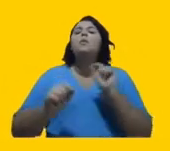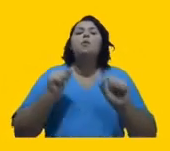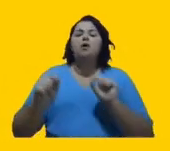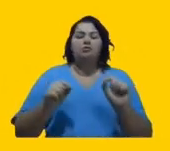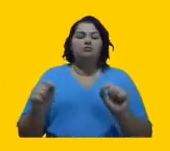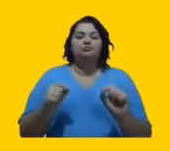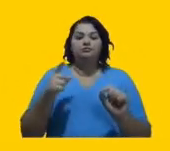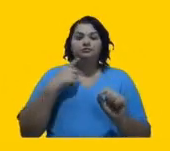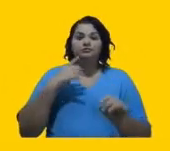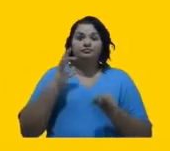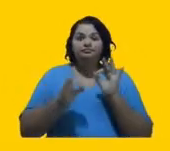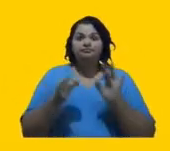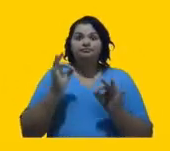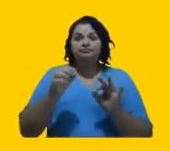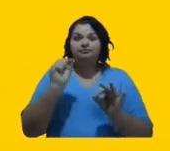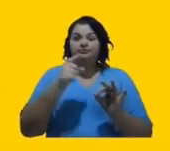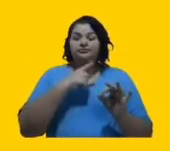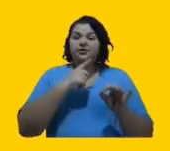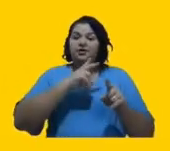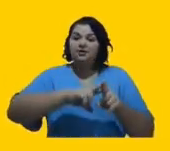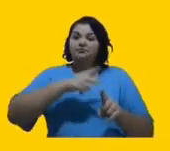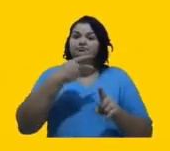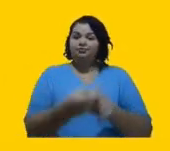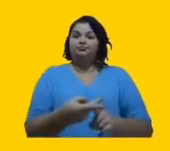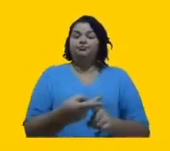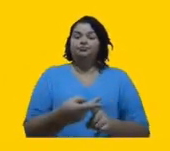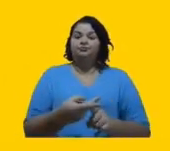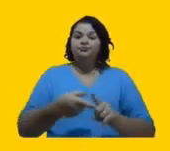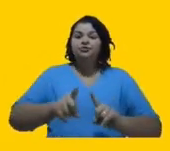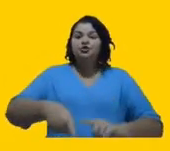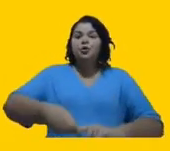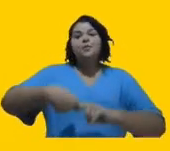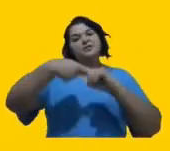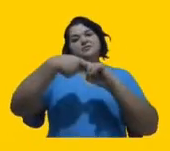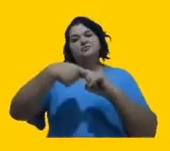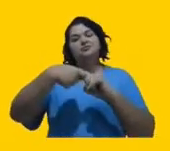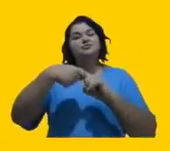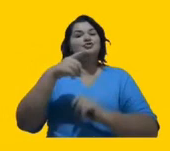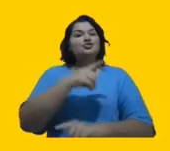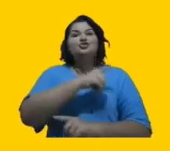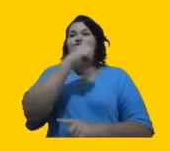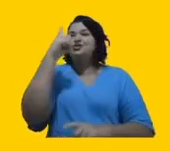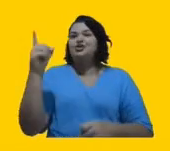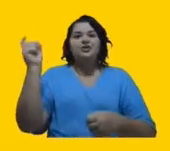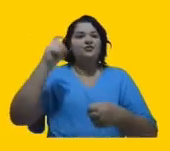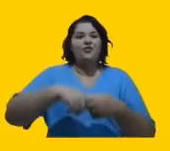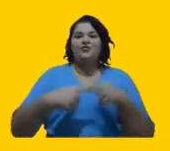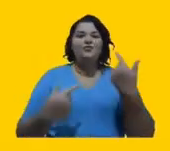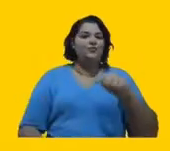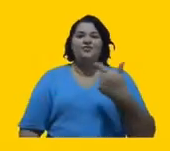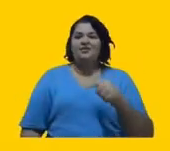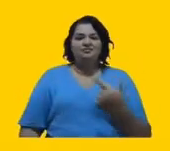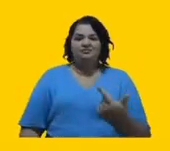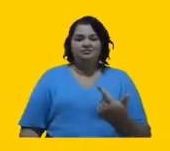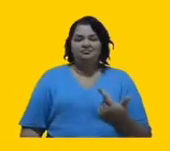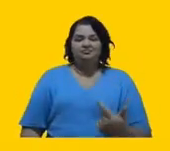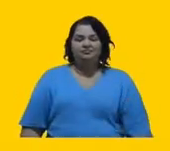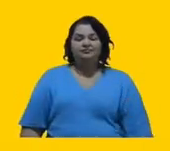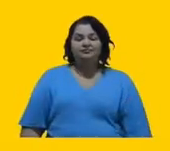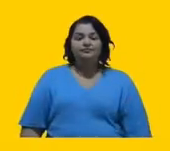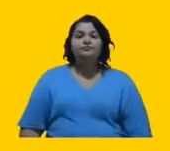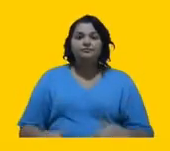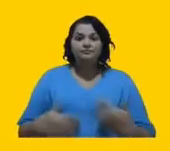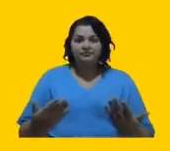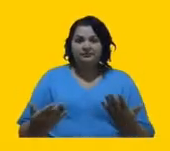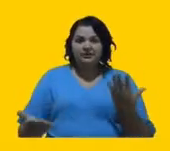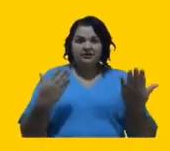julgamento dos embargos está suspenso e ainda não há prazo definido para retomar o julgamento. Bom, gente, eu avalio